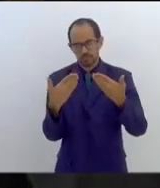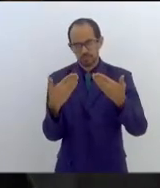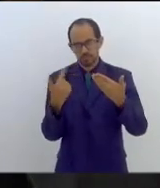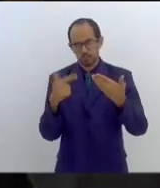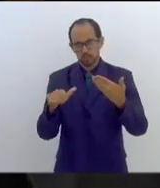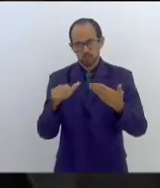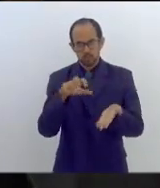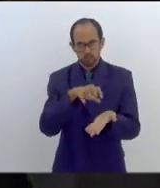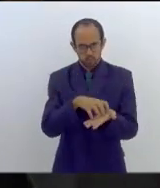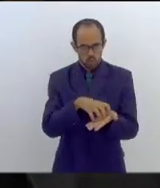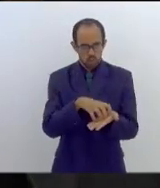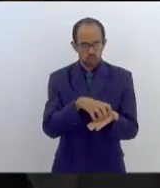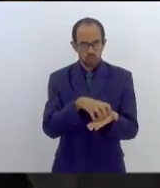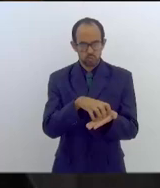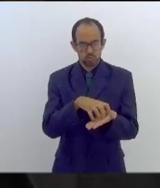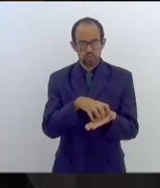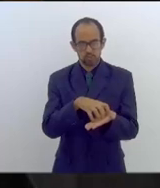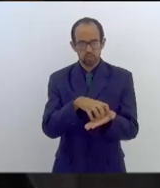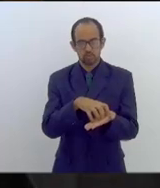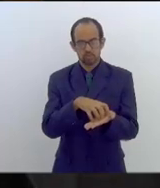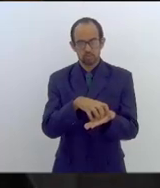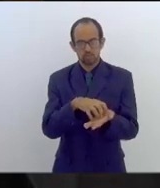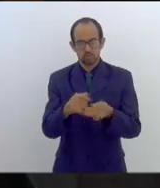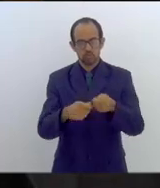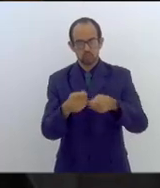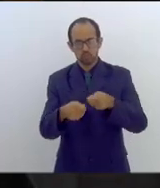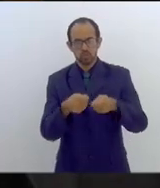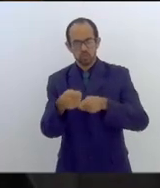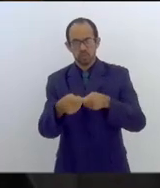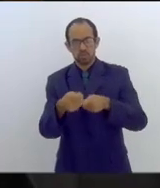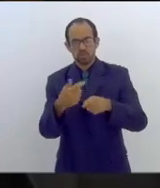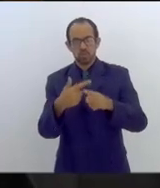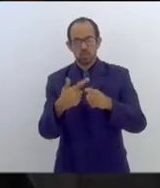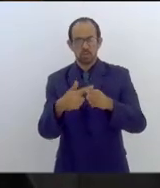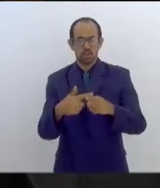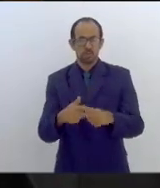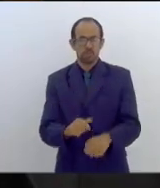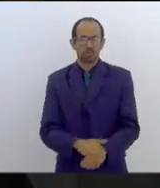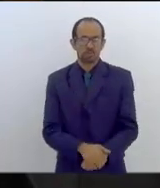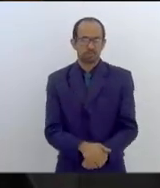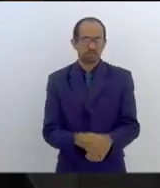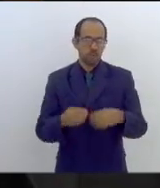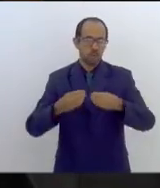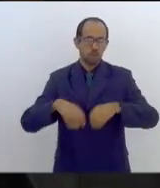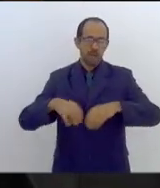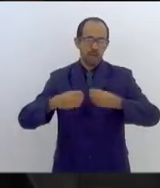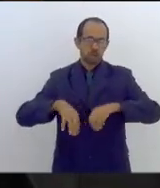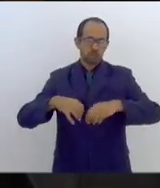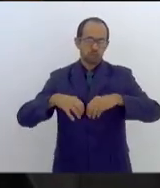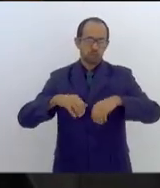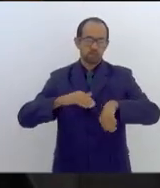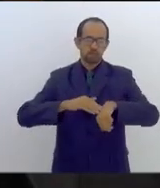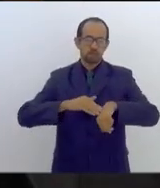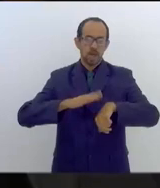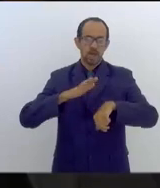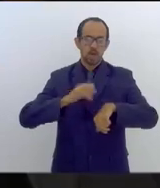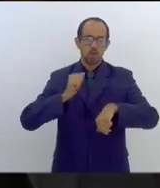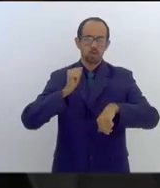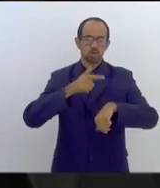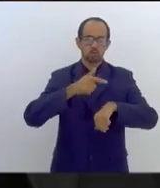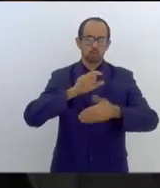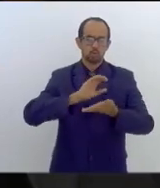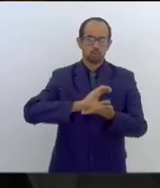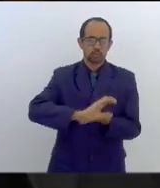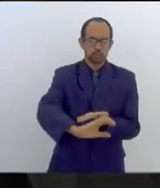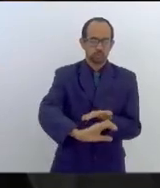órgãos públicos, para os órgãos de controle, porque é um gasto maior do que o investimento que o